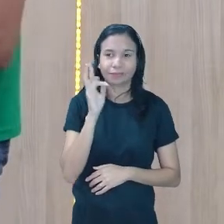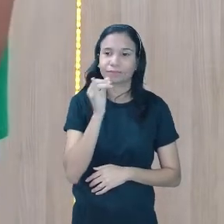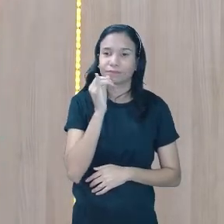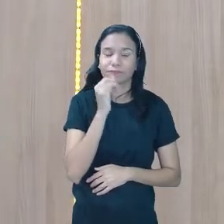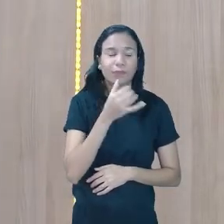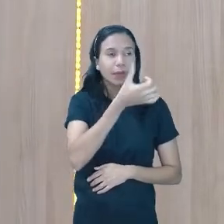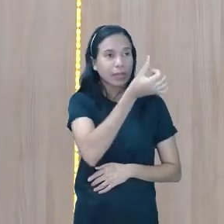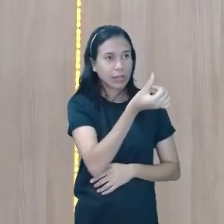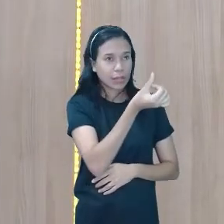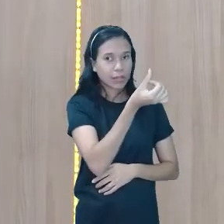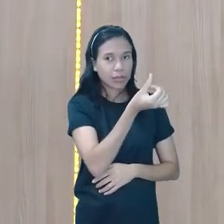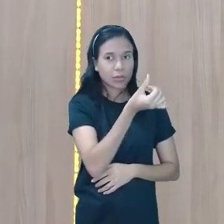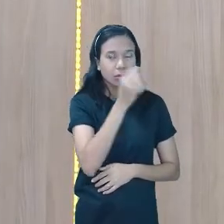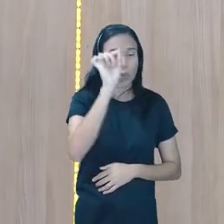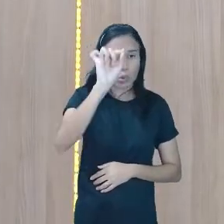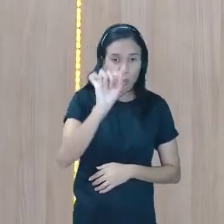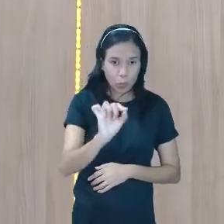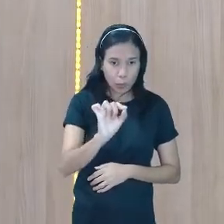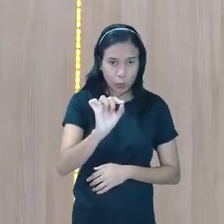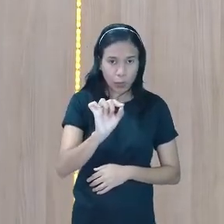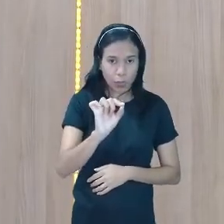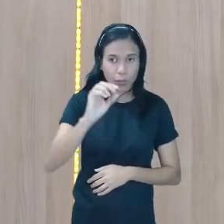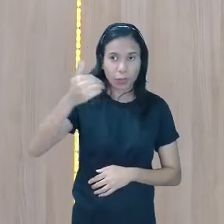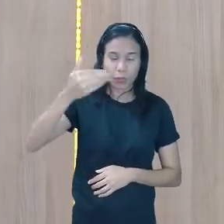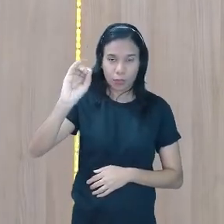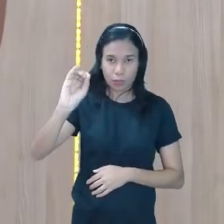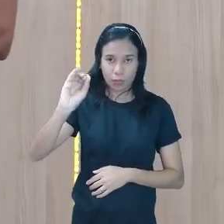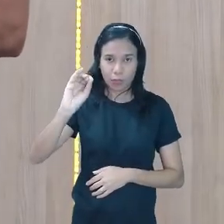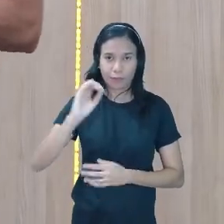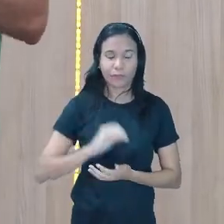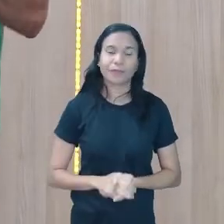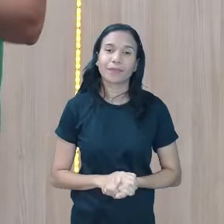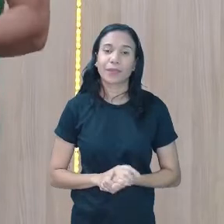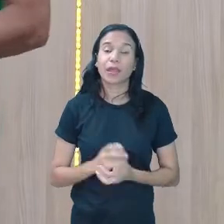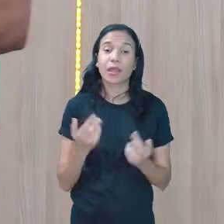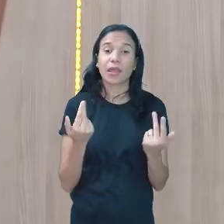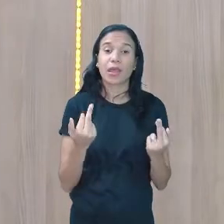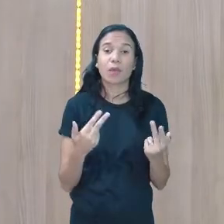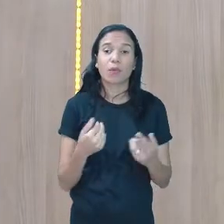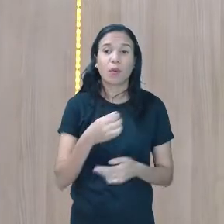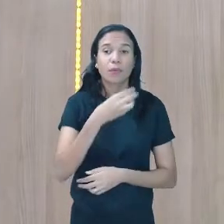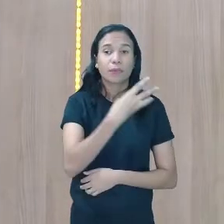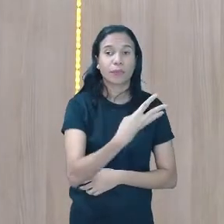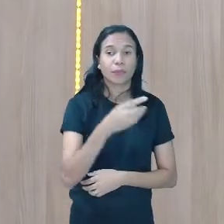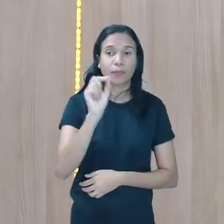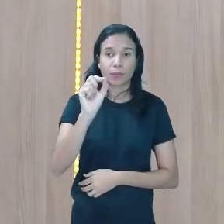aqui 6, 2 pontinhos, 10, igual a